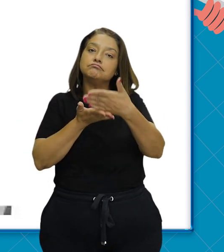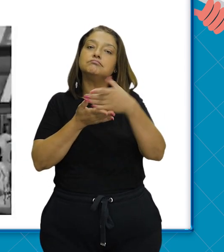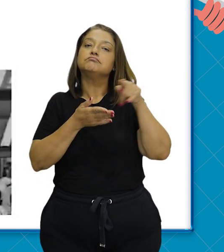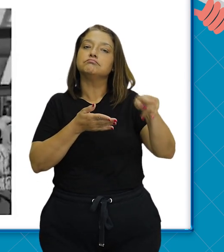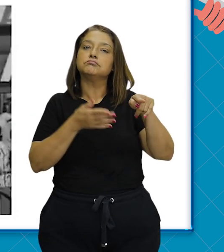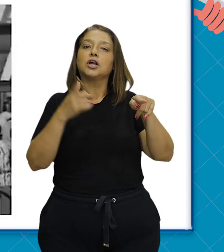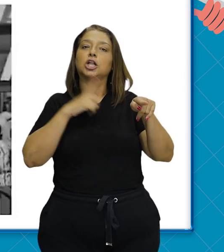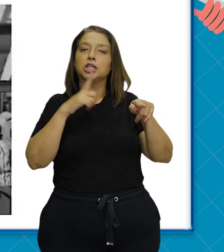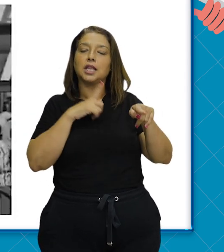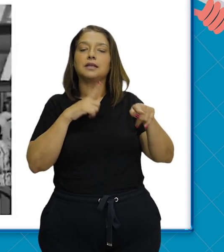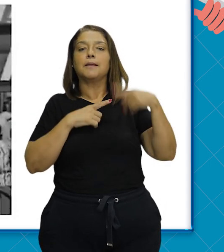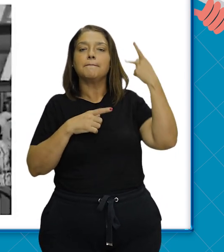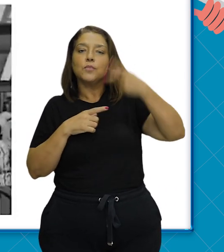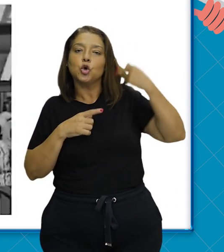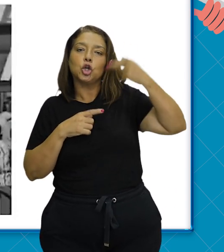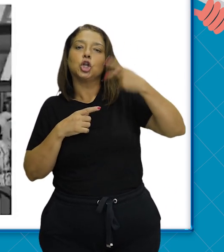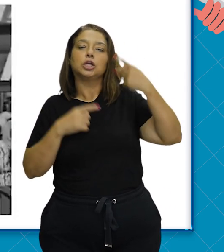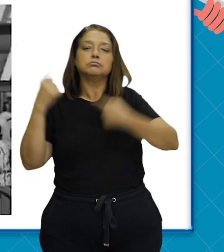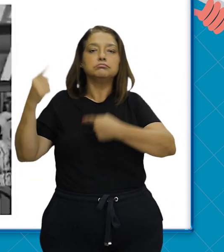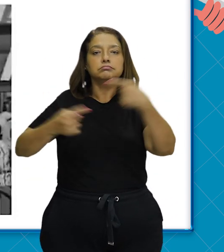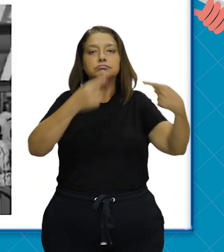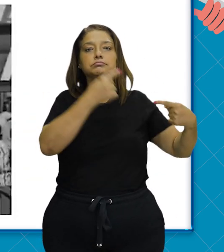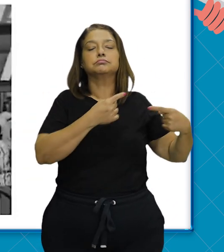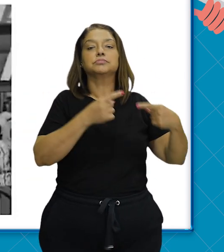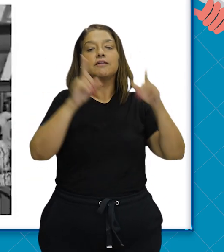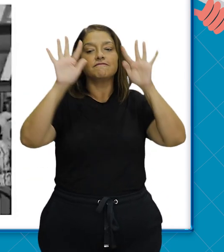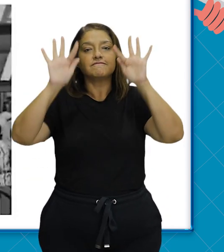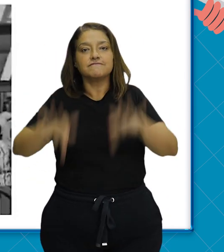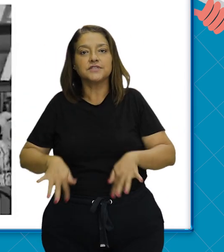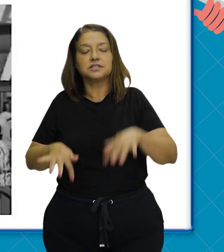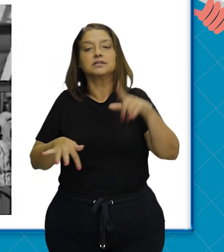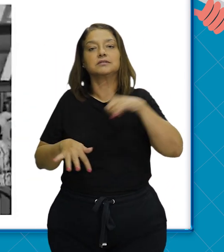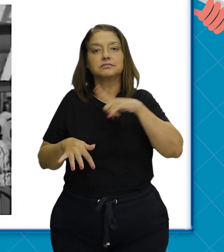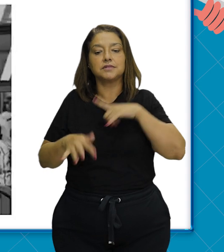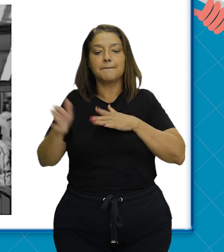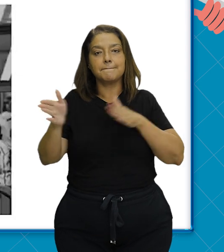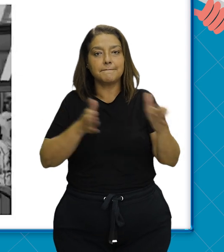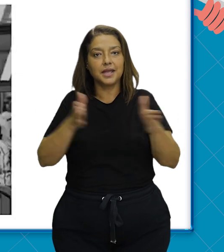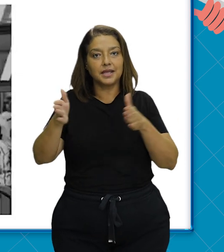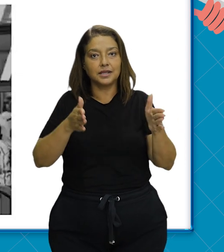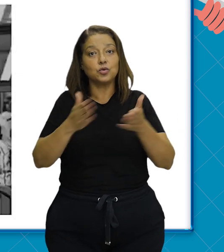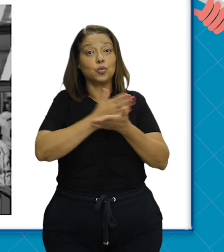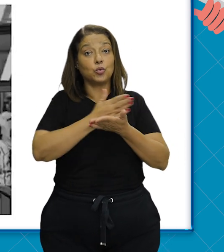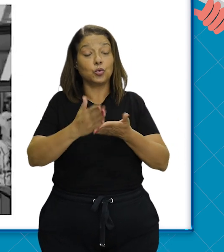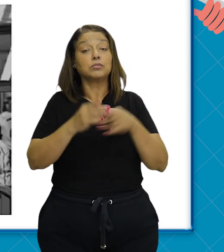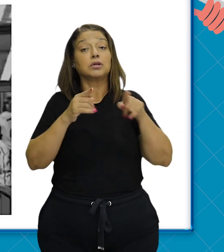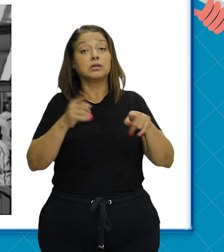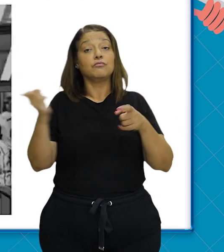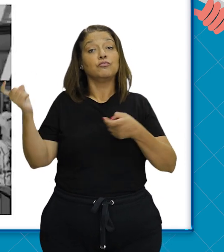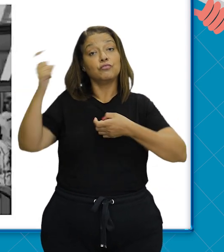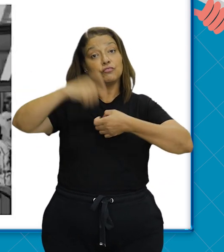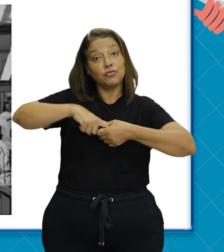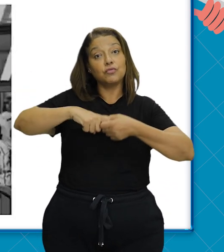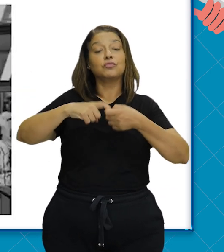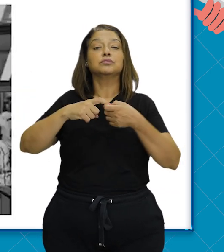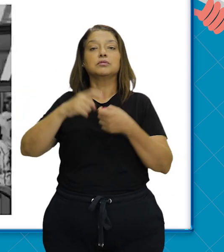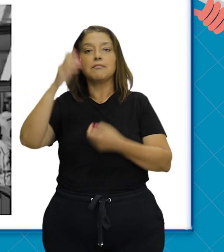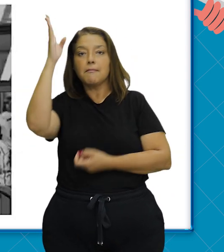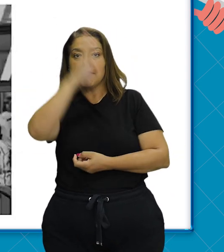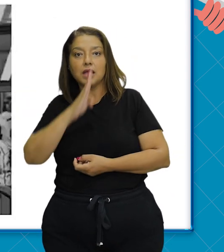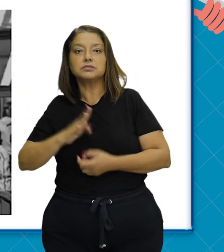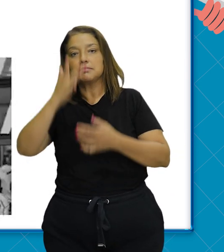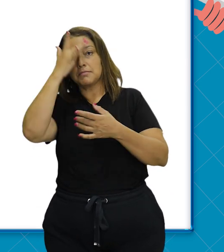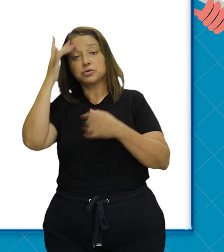Anistia Política, que anulou as ações consideradas crimes políticos durante todo o período do regime, permitindo o retorno dos acusados ao